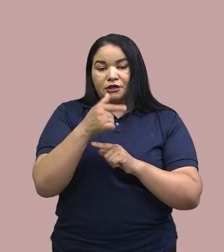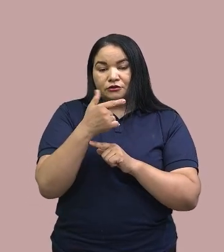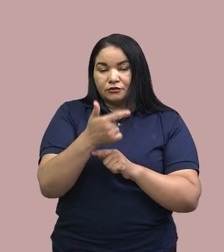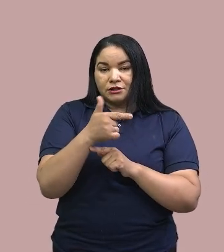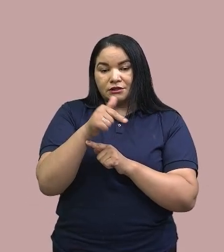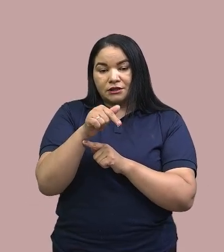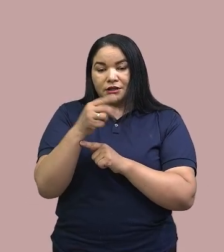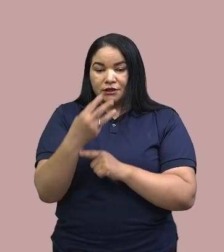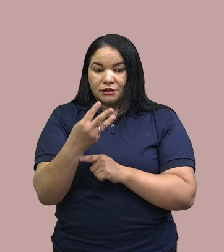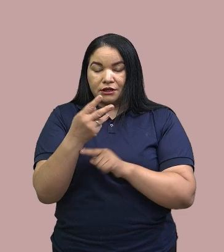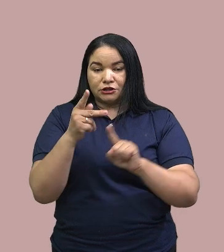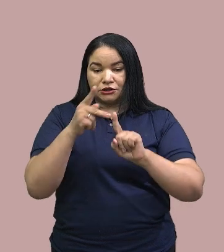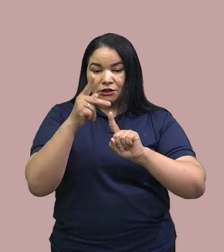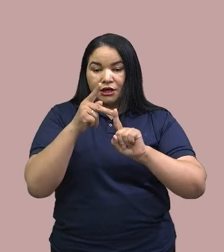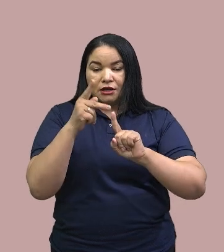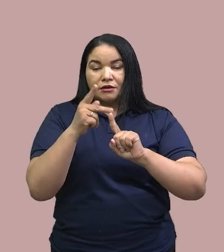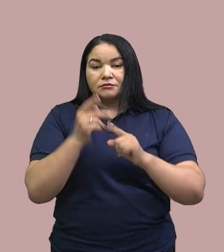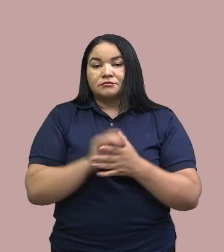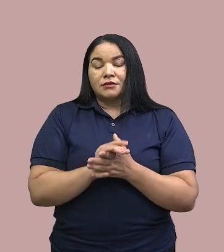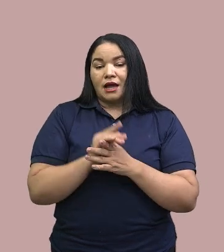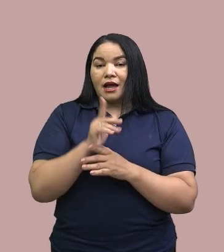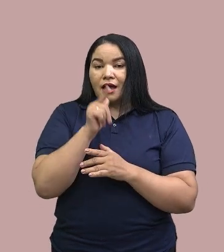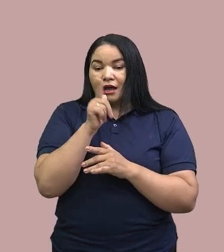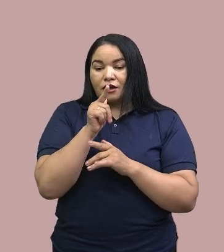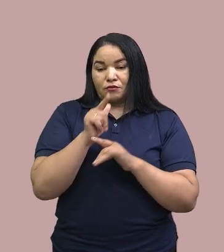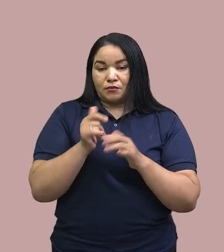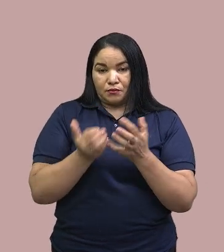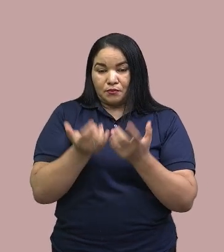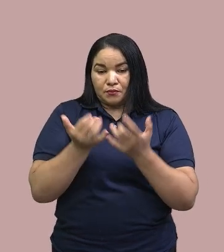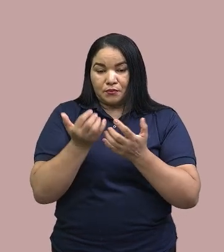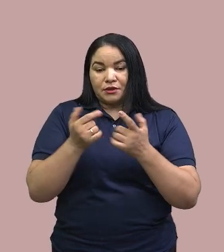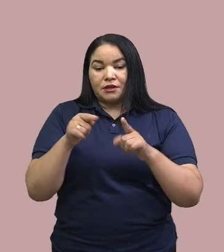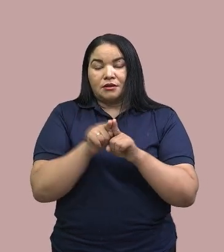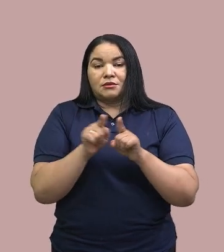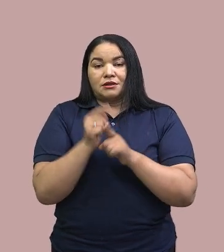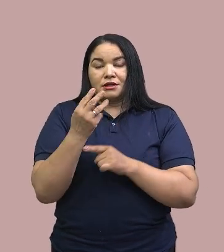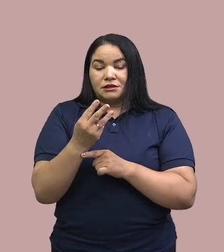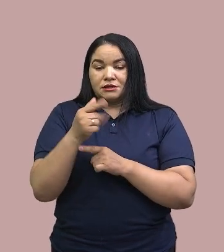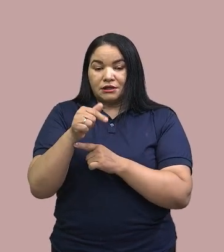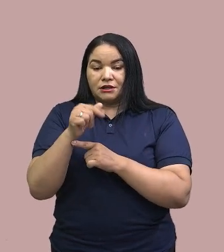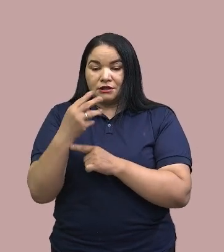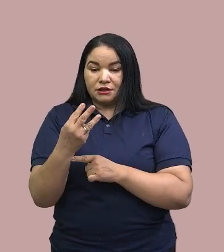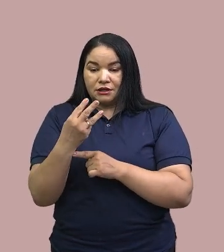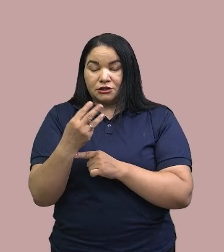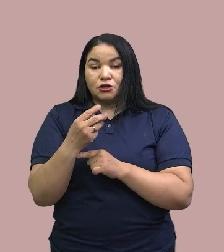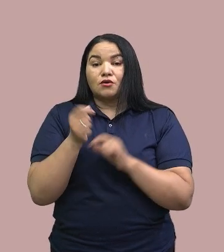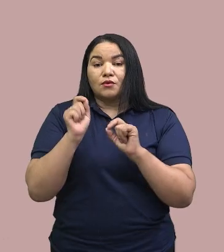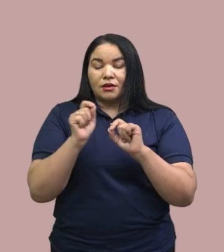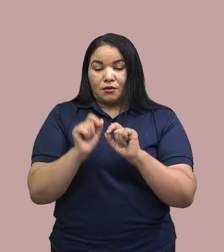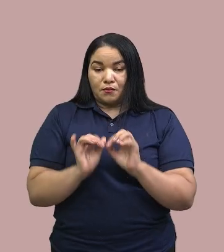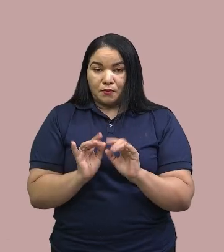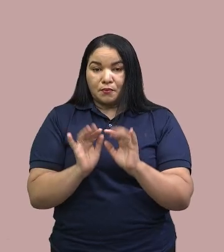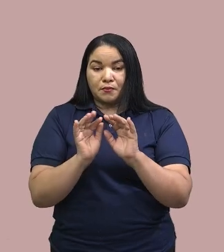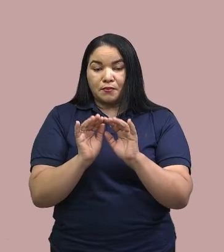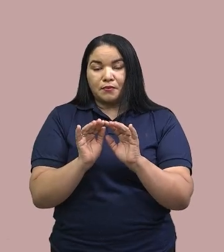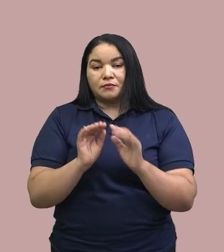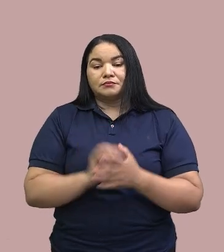273 Kelvin, ponto de fusão da água. 373 Kelvin, ponto de ebulição da água.